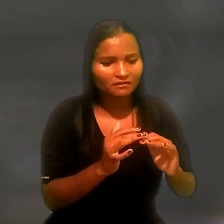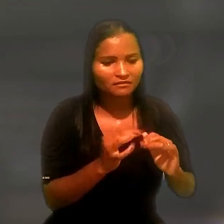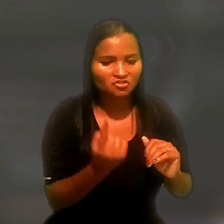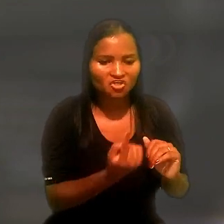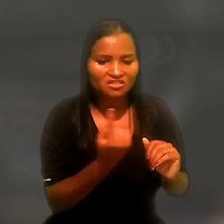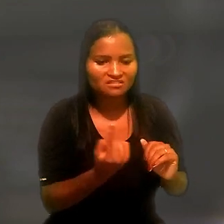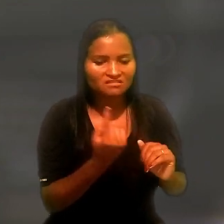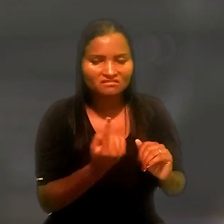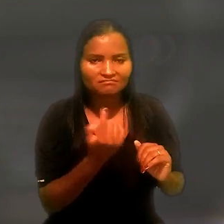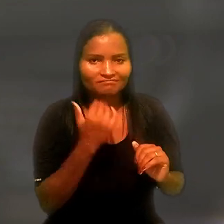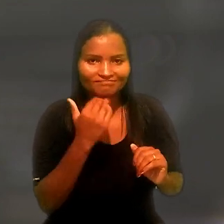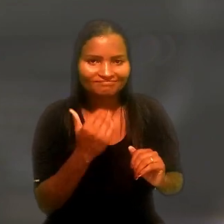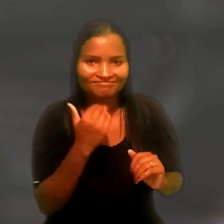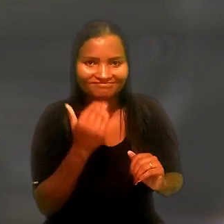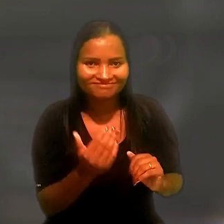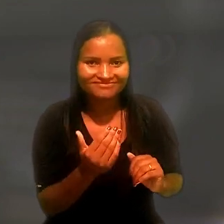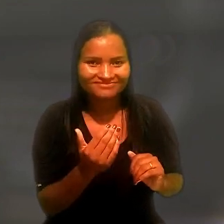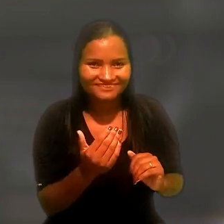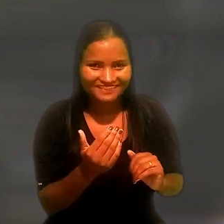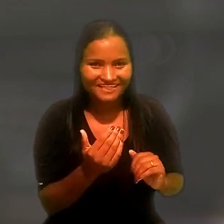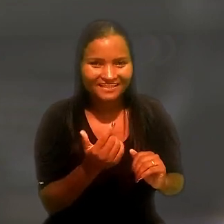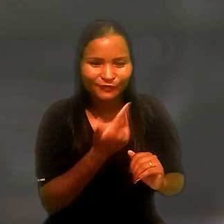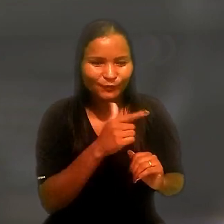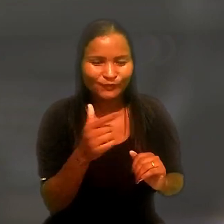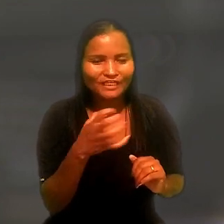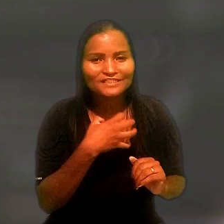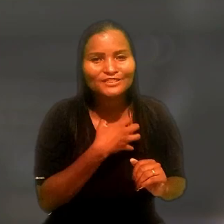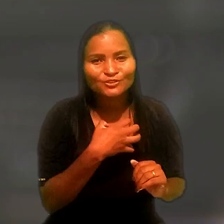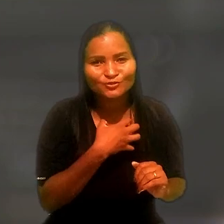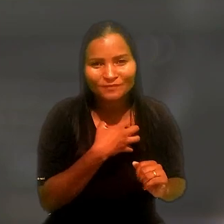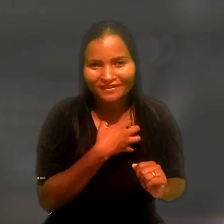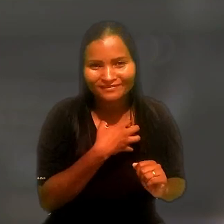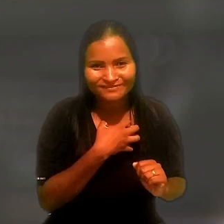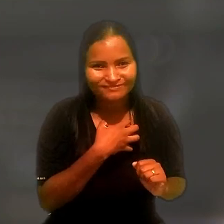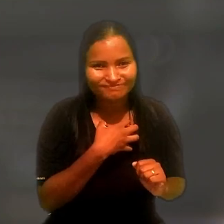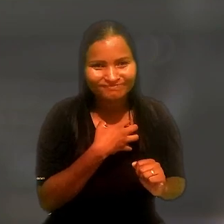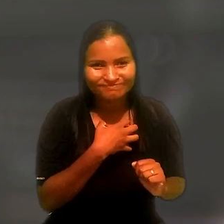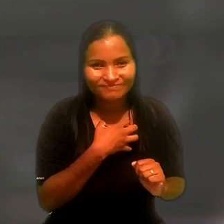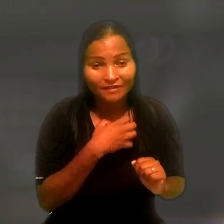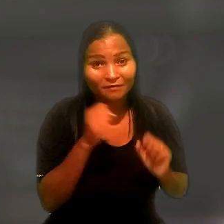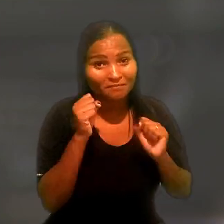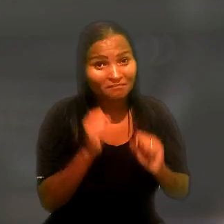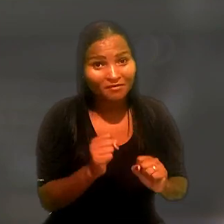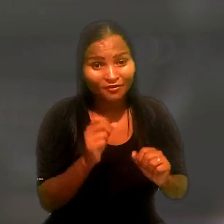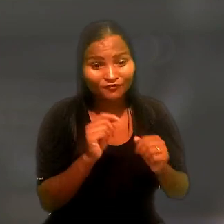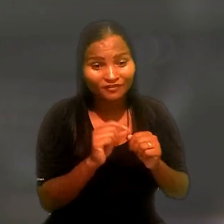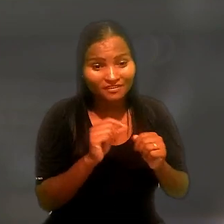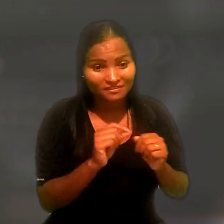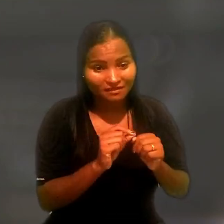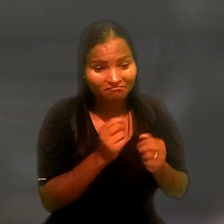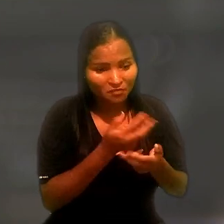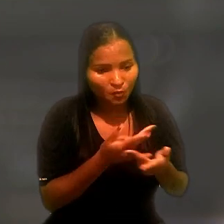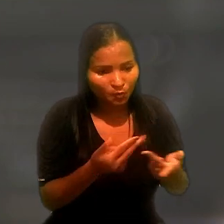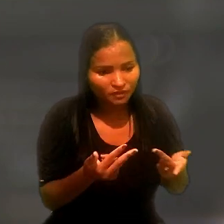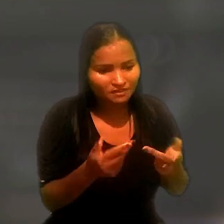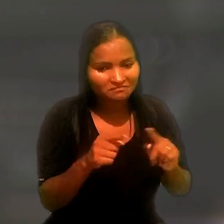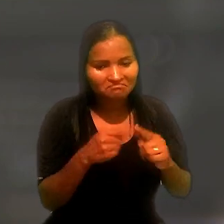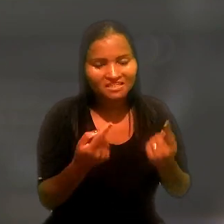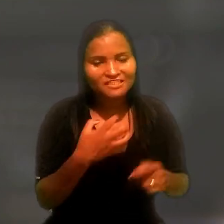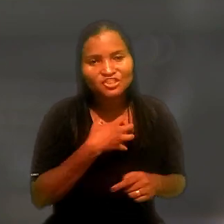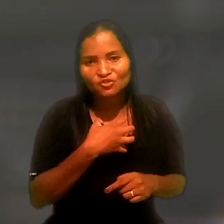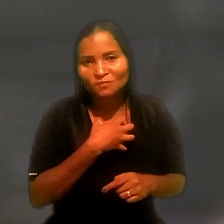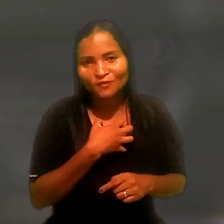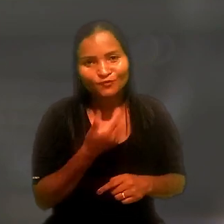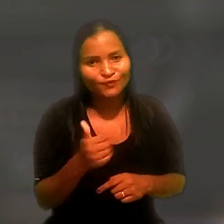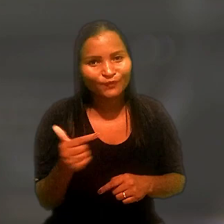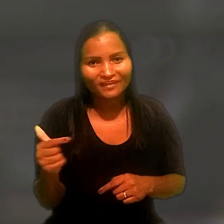sozinha, eu costumo sempre dizer, ela não tem sentimento. Ela pode fazer operações, mas ela